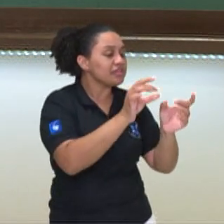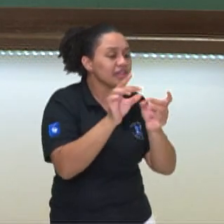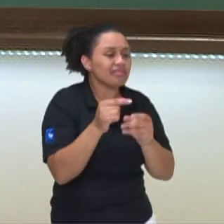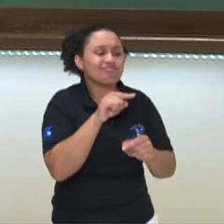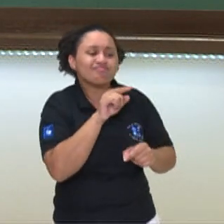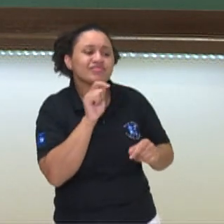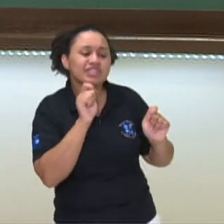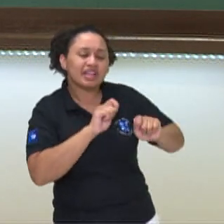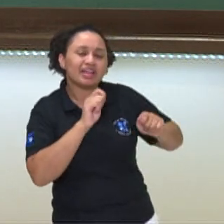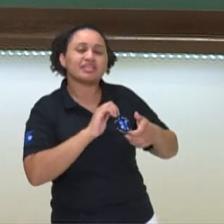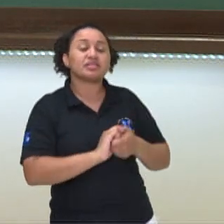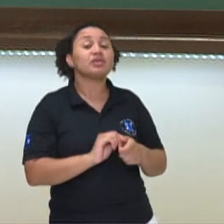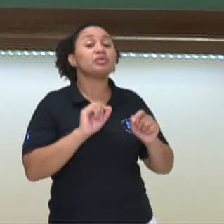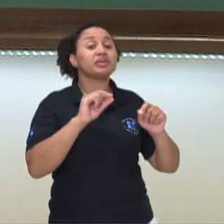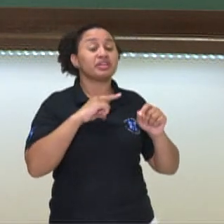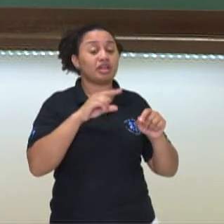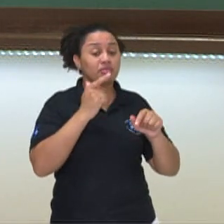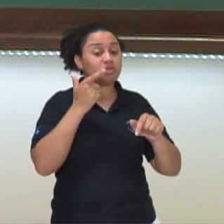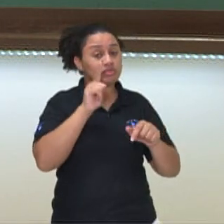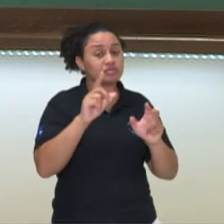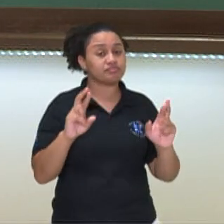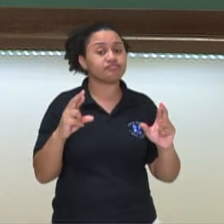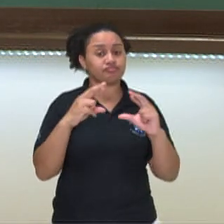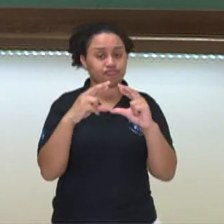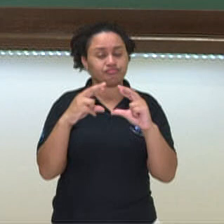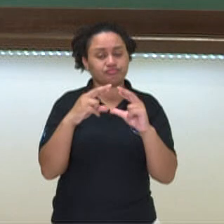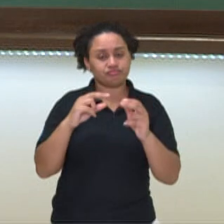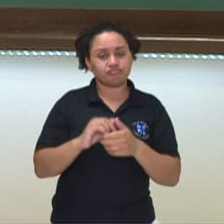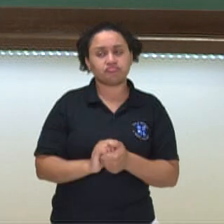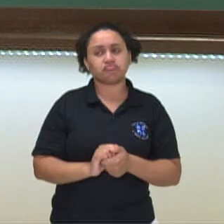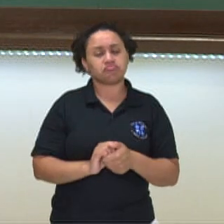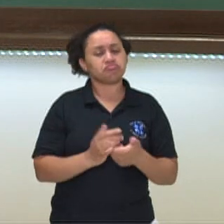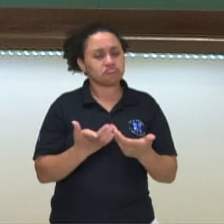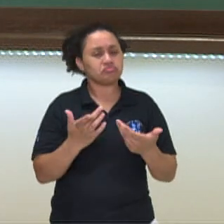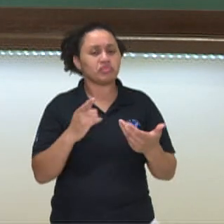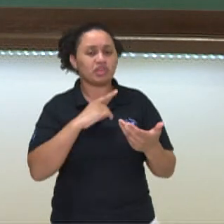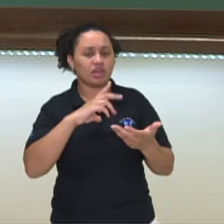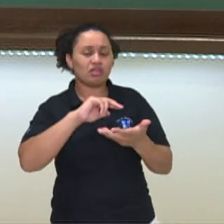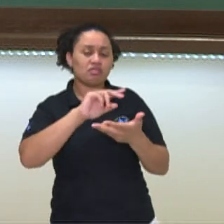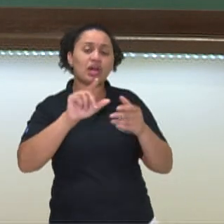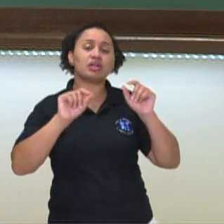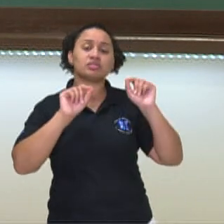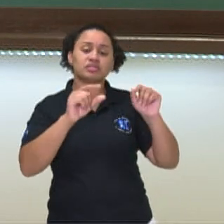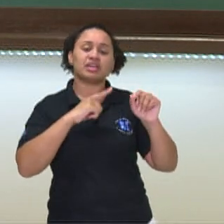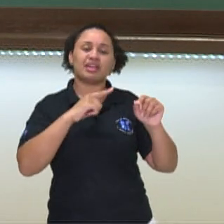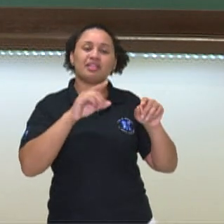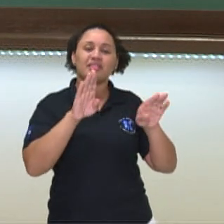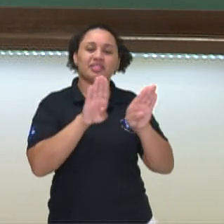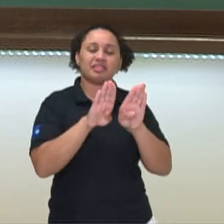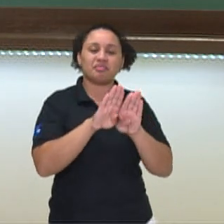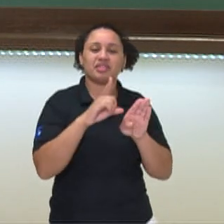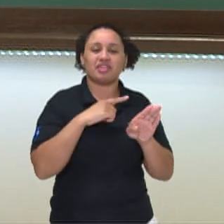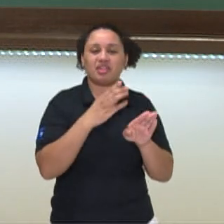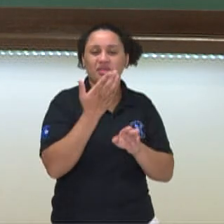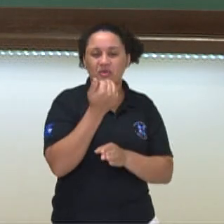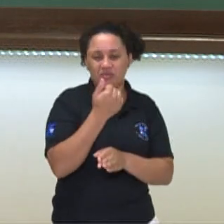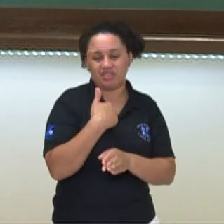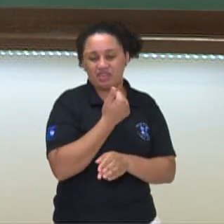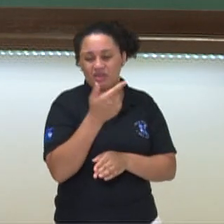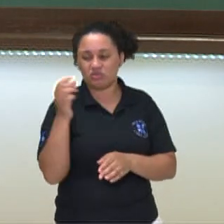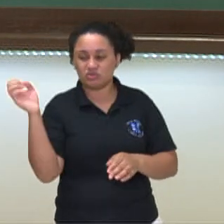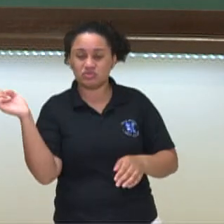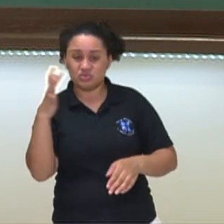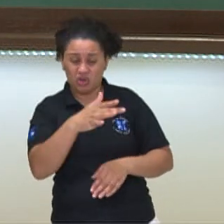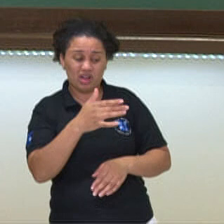que geralmente são os itens que podem ser reciclados, além de, em muitos casos, gêneros alimentícios descartados por uns